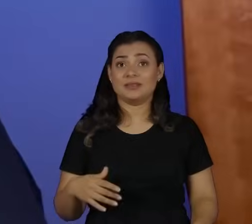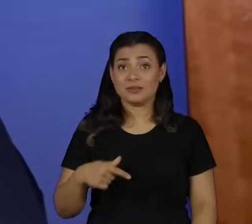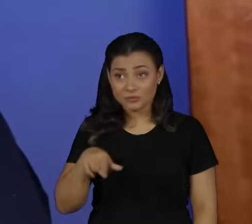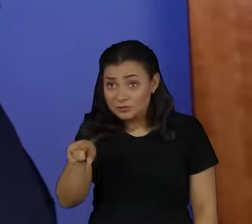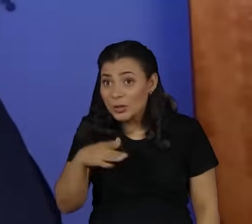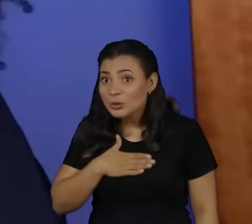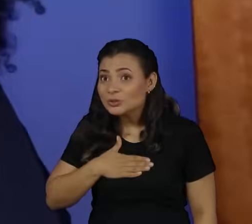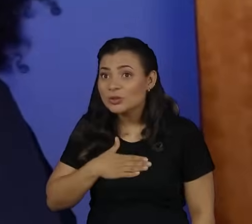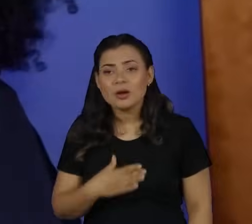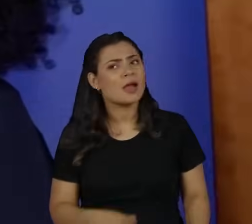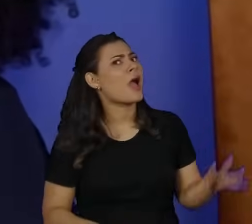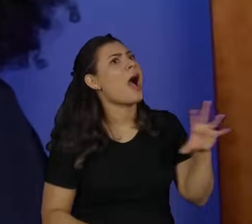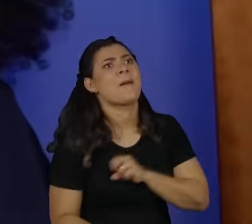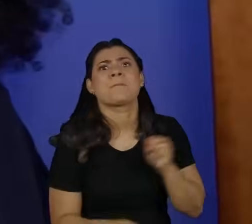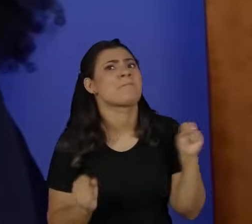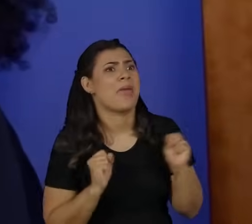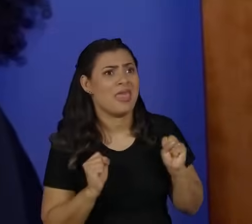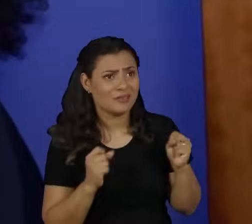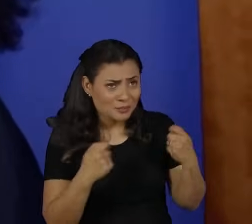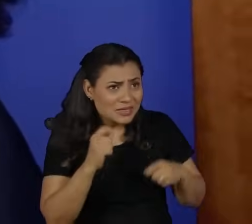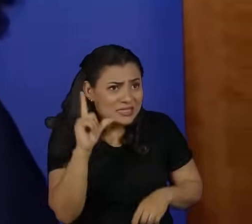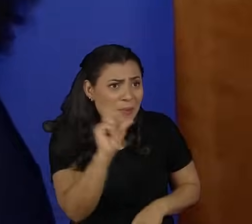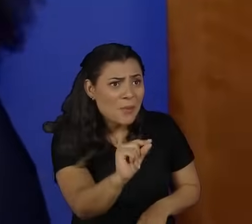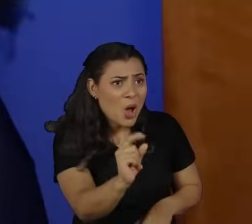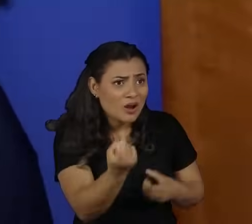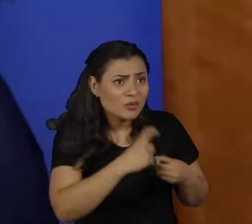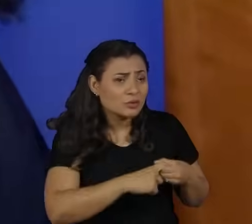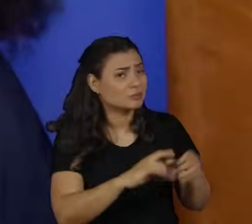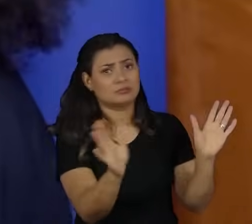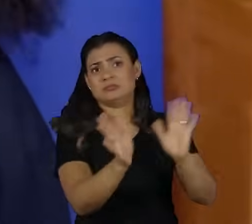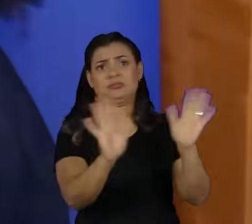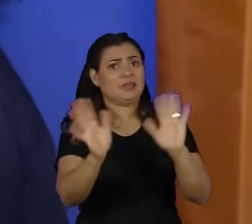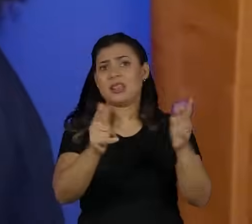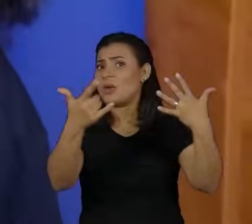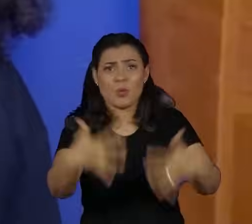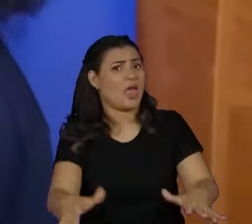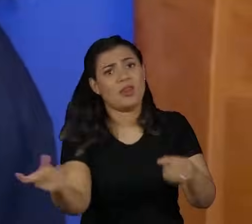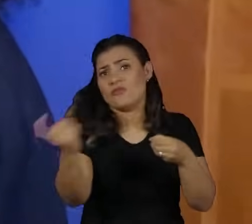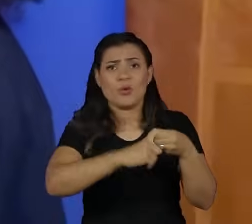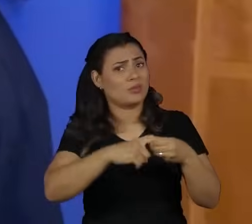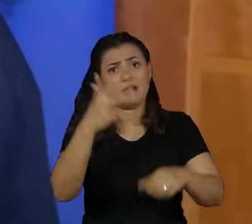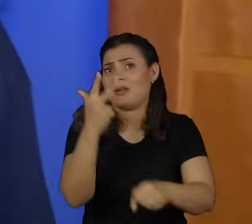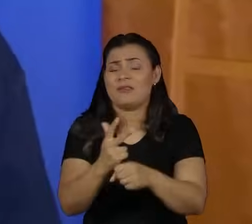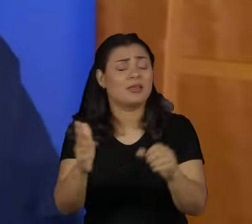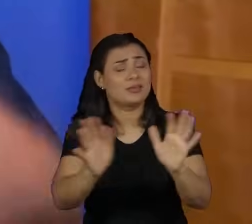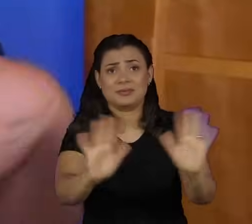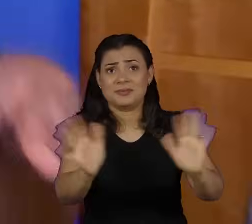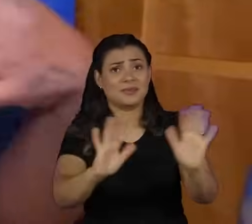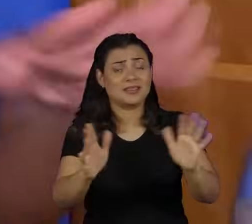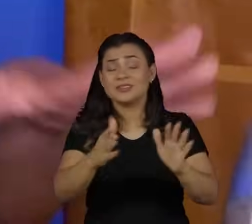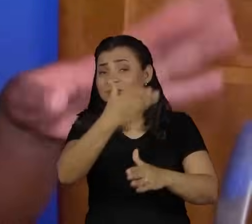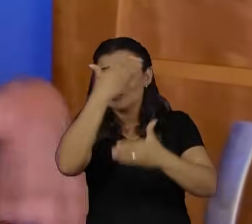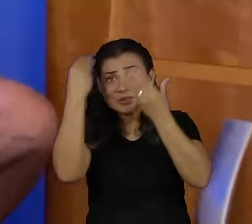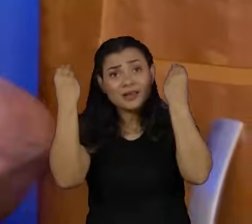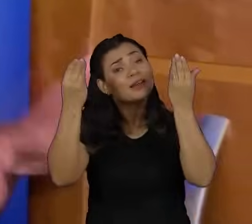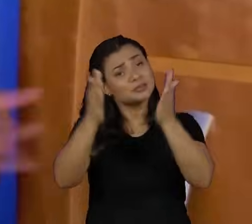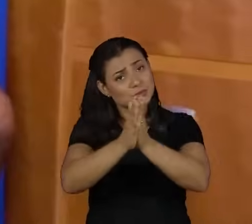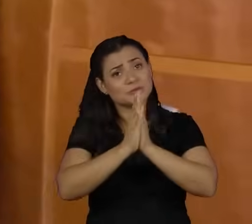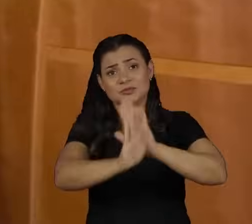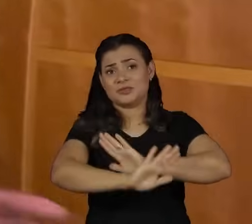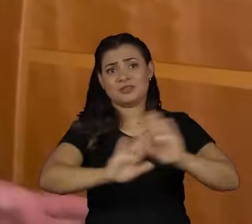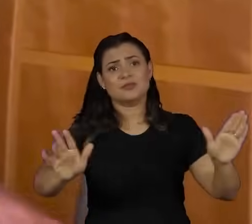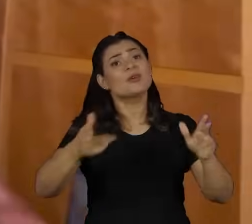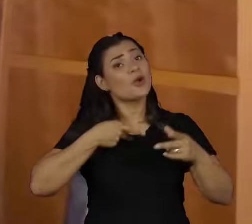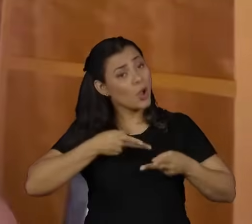Gostou? Eu amei. Eu vou ter que ir embora? Voltar pro estúdio? Eu não vou voltar pro estúdio, tá? Esquecem de mim.